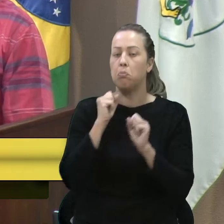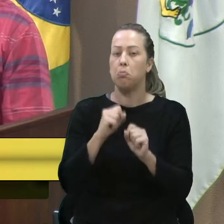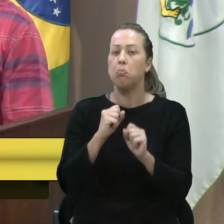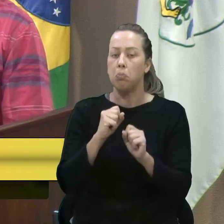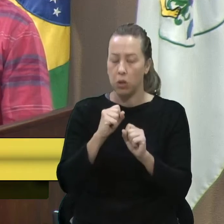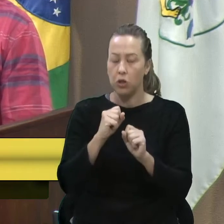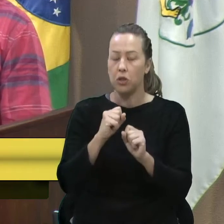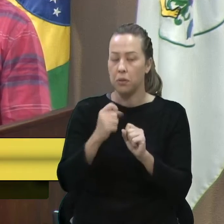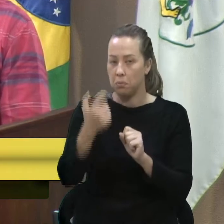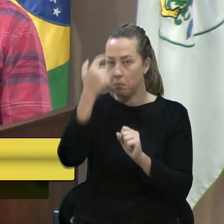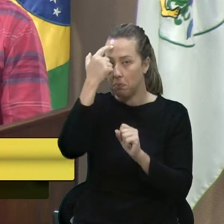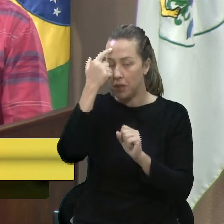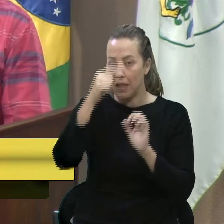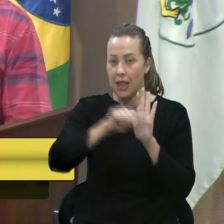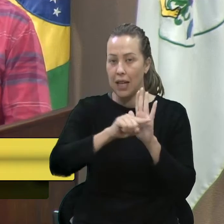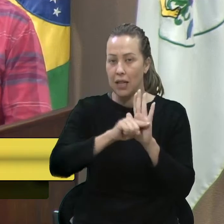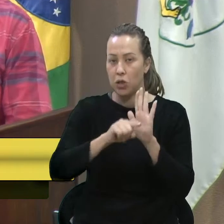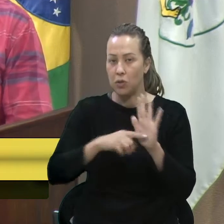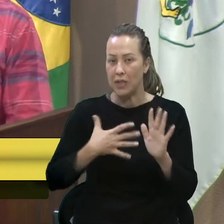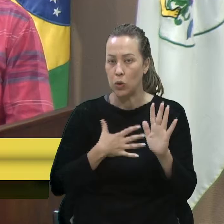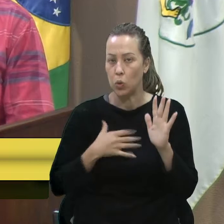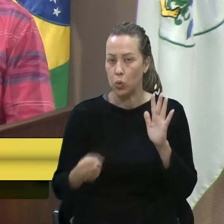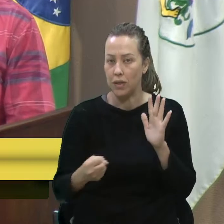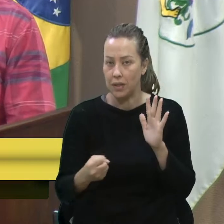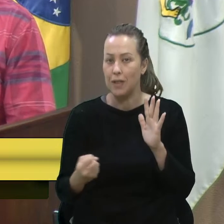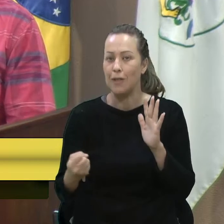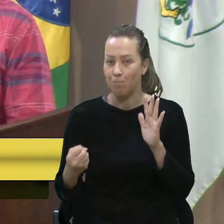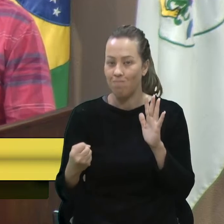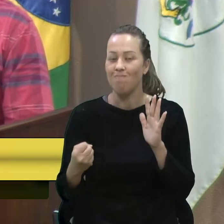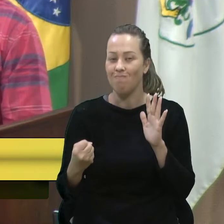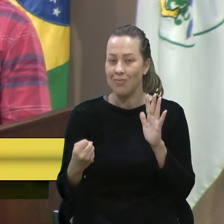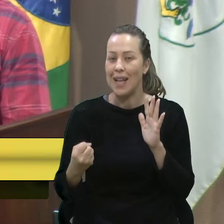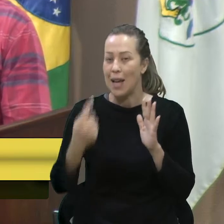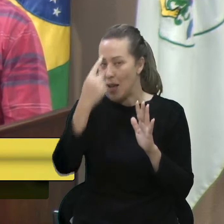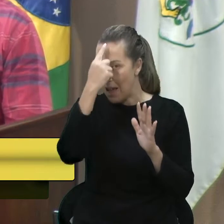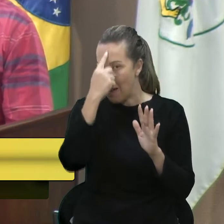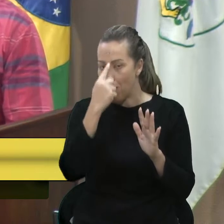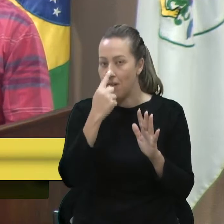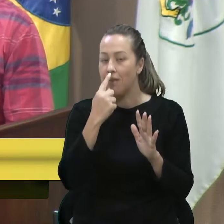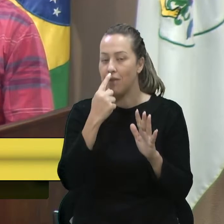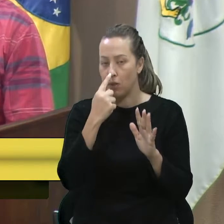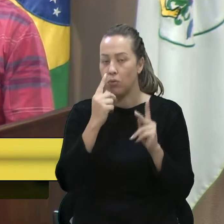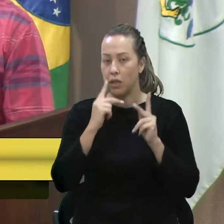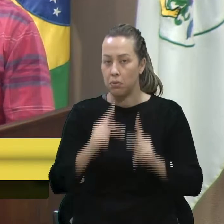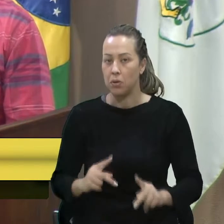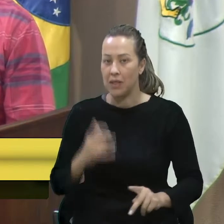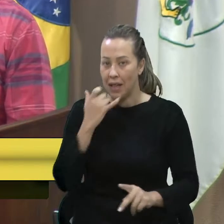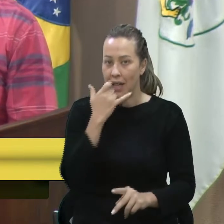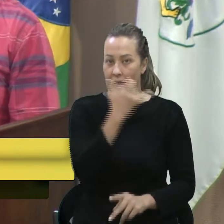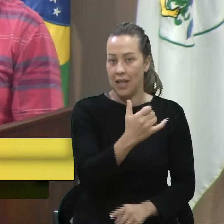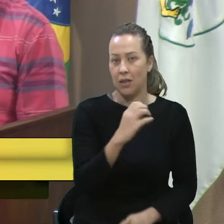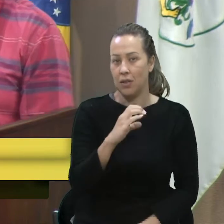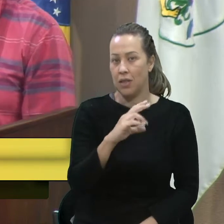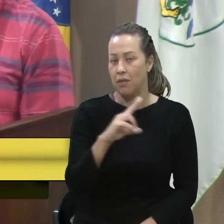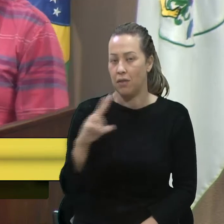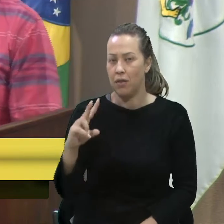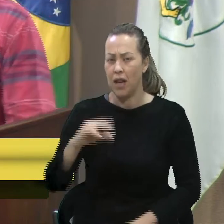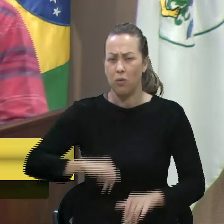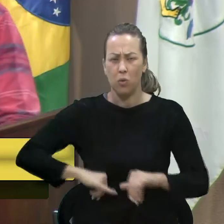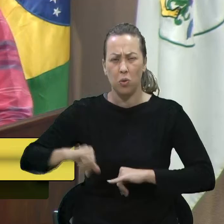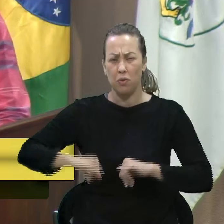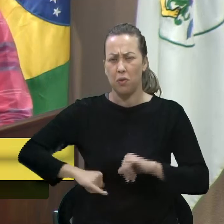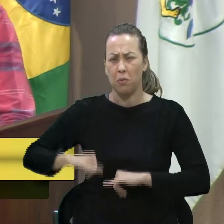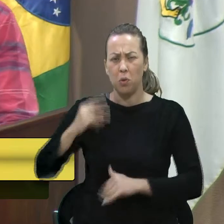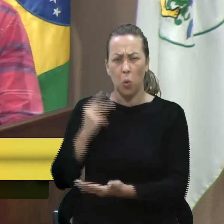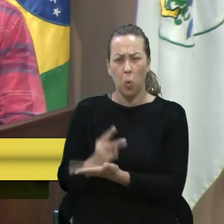acelerar o pensamento suicida. Então, esse é um perfil das pessoas que procuram o CVV. É um sofrimento prolongado